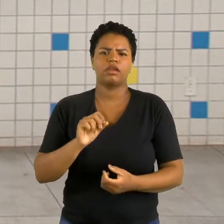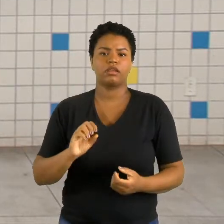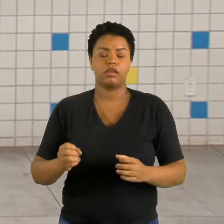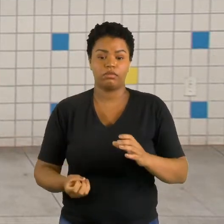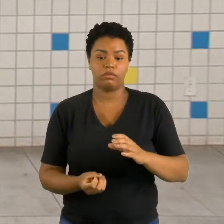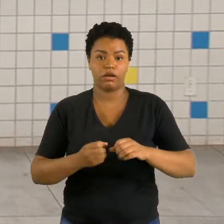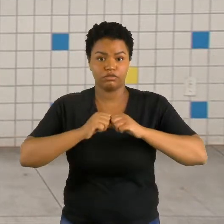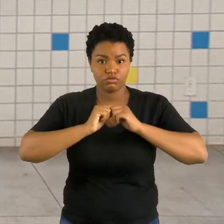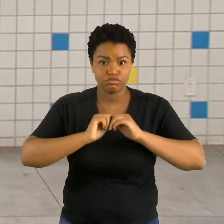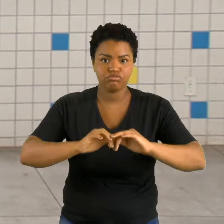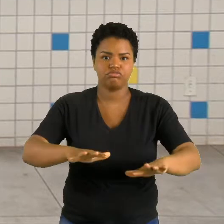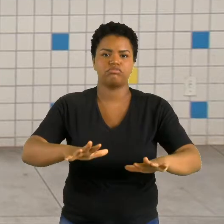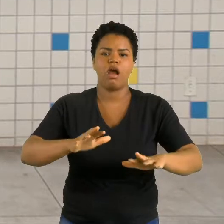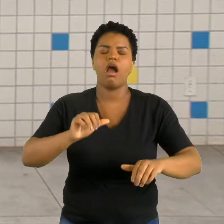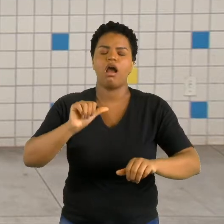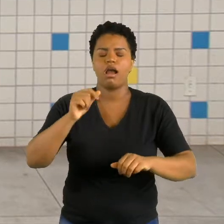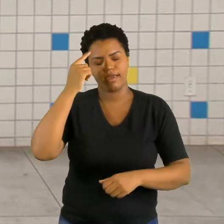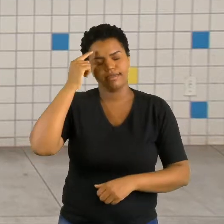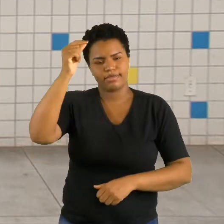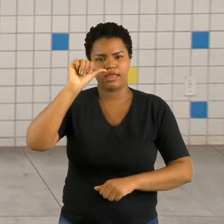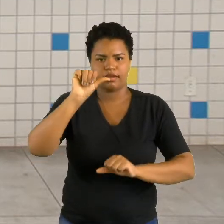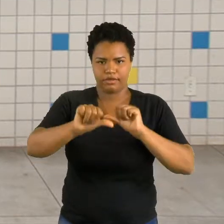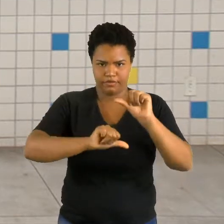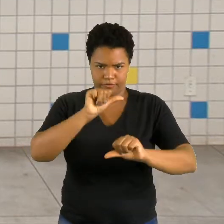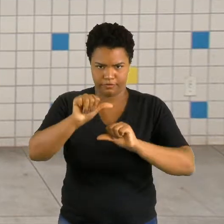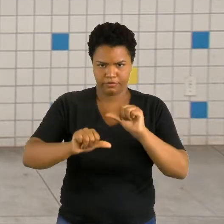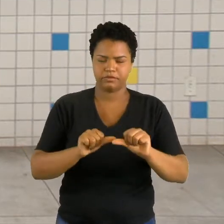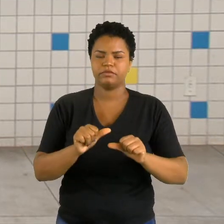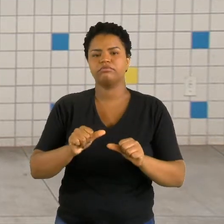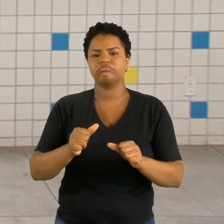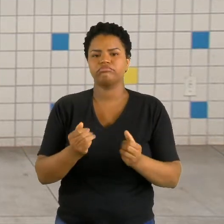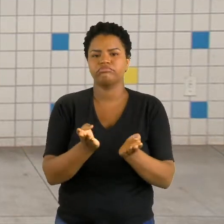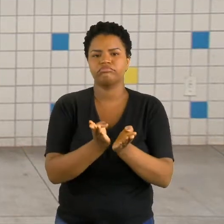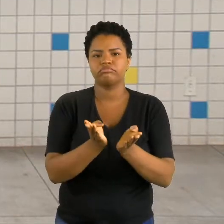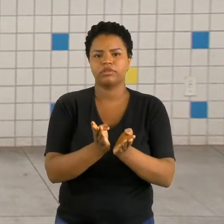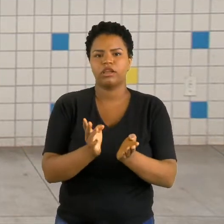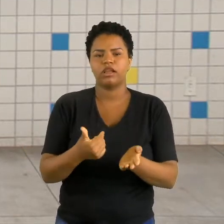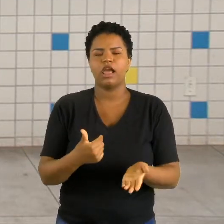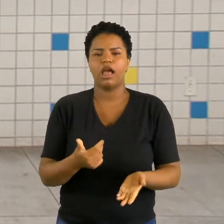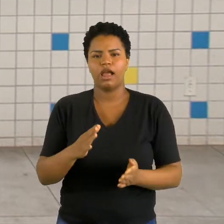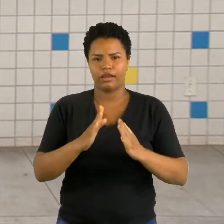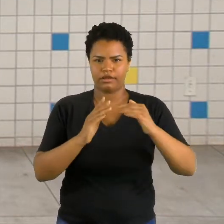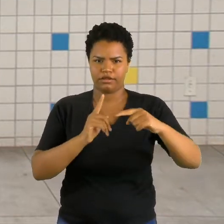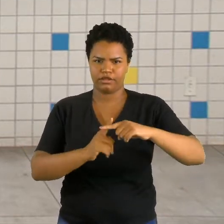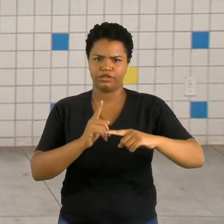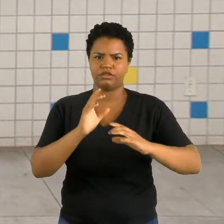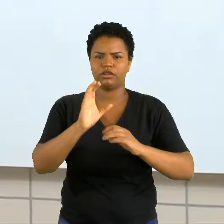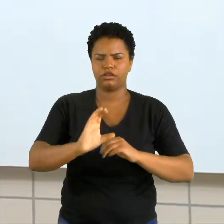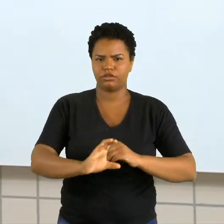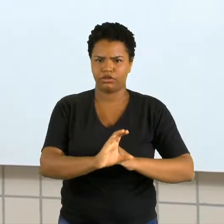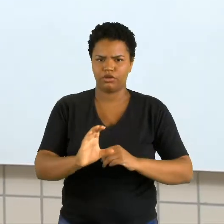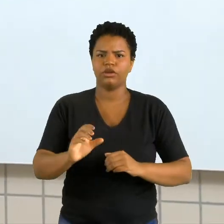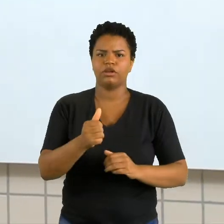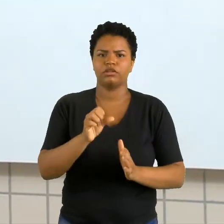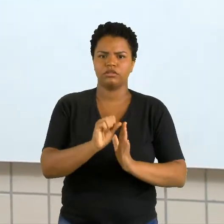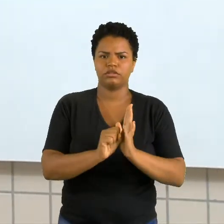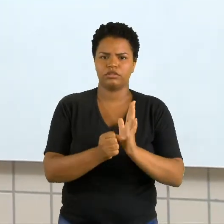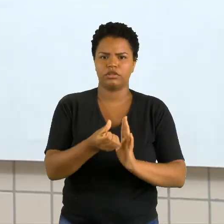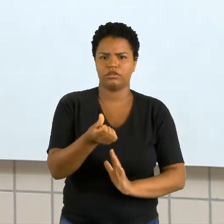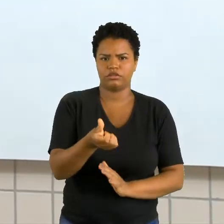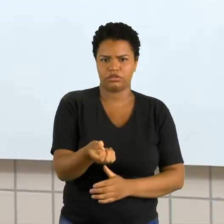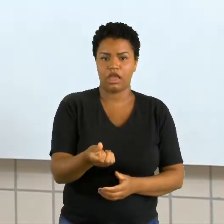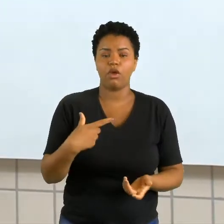pessoas questionassem, a Igreja Católica daquele período, do século XVI, foi o Renascimento Cultural. O Renascimento Cultural,